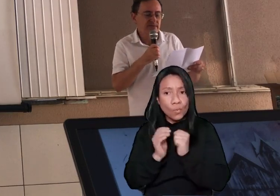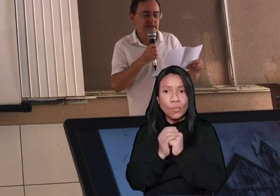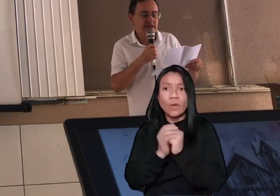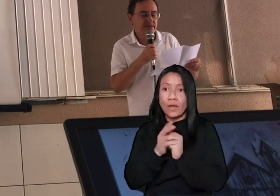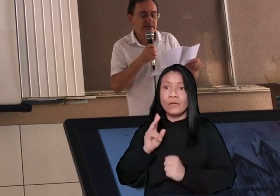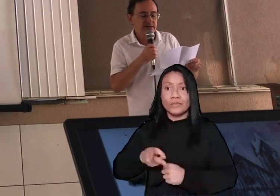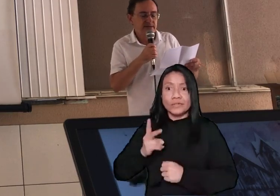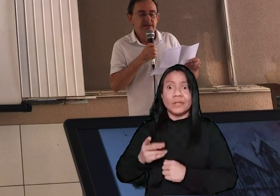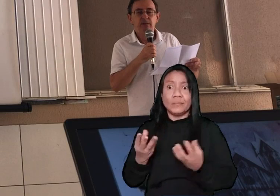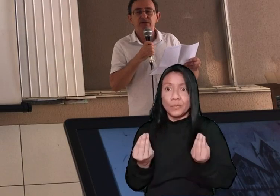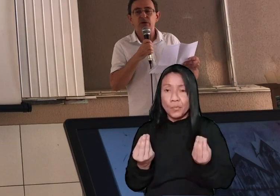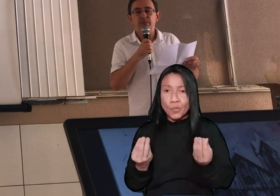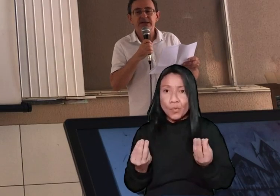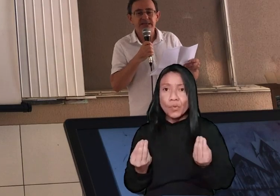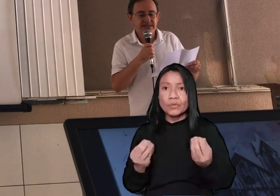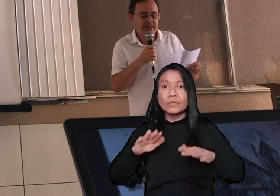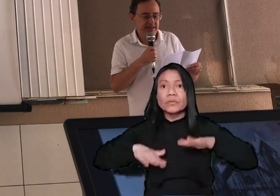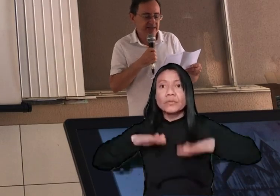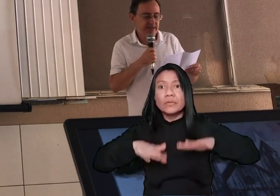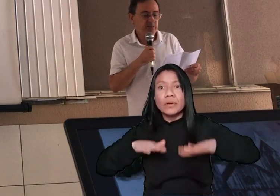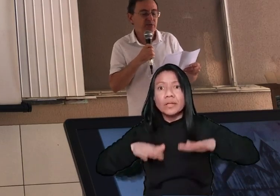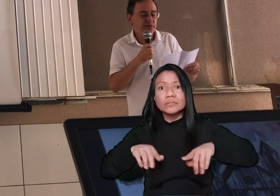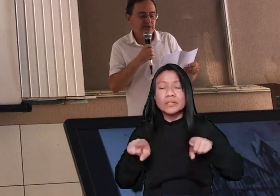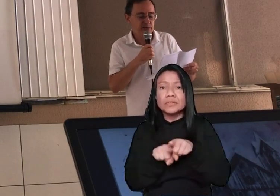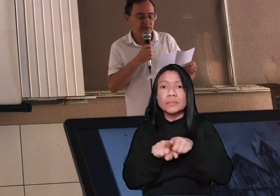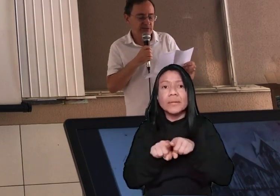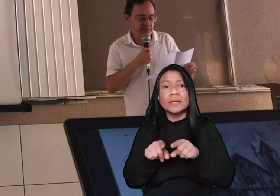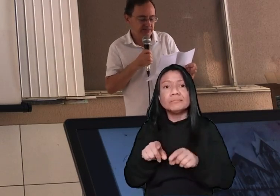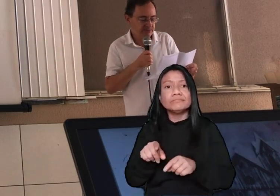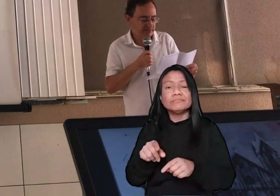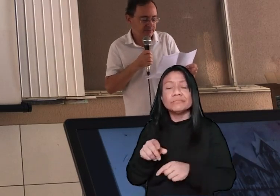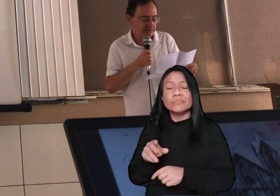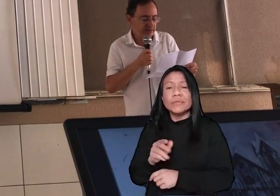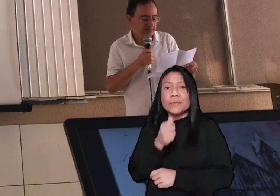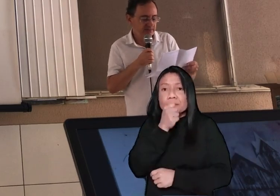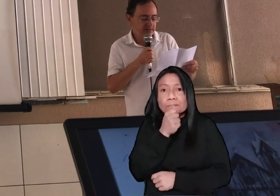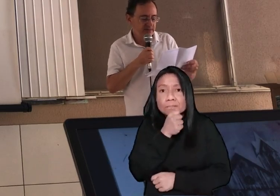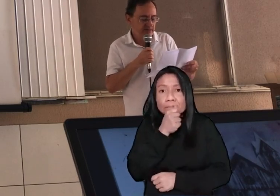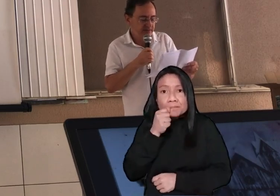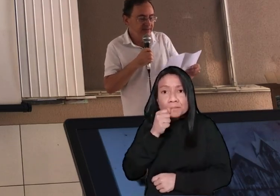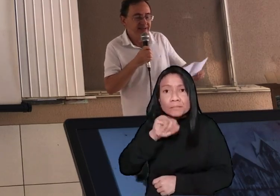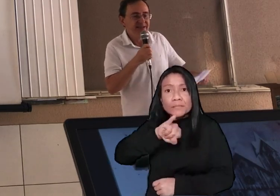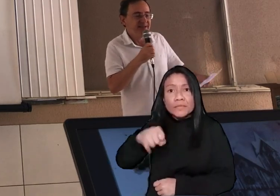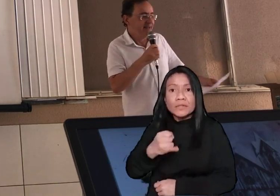jejum, tá? É uma pessoa persistente e muito responsável, tá?